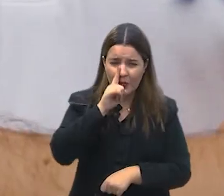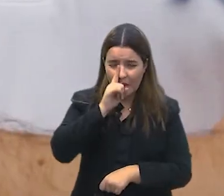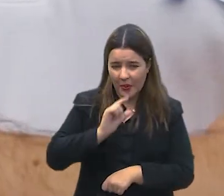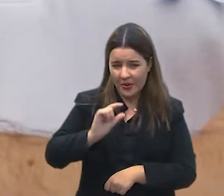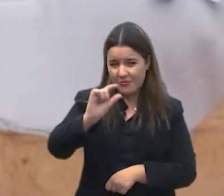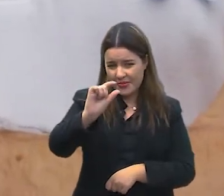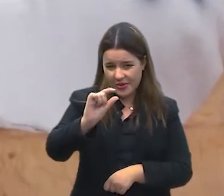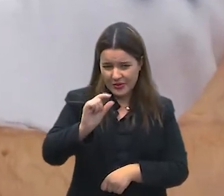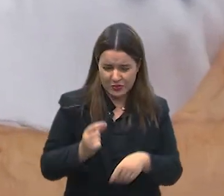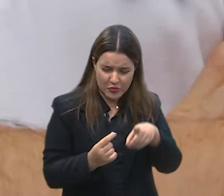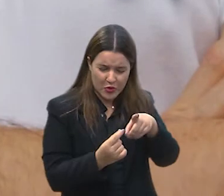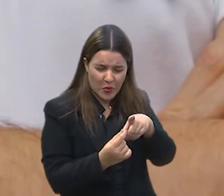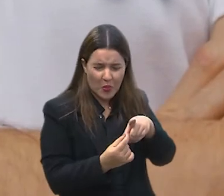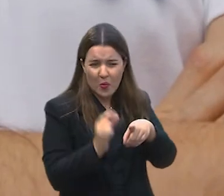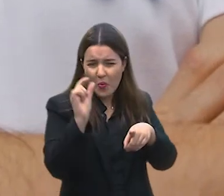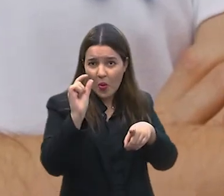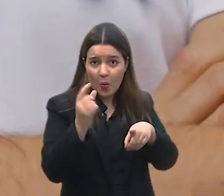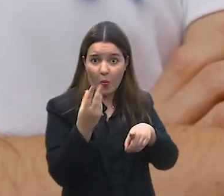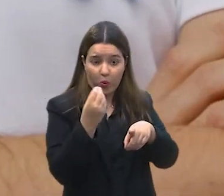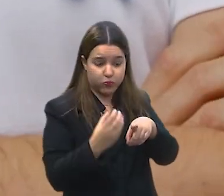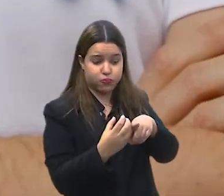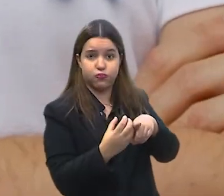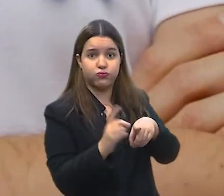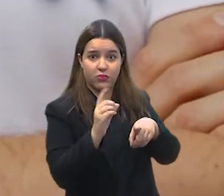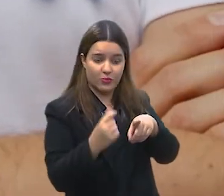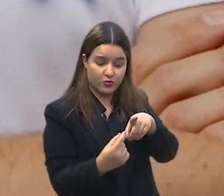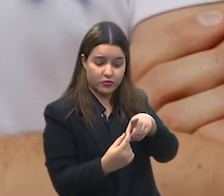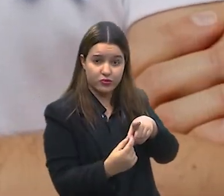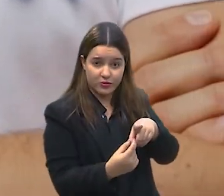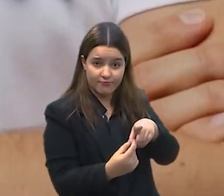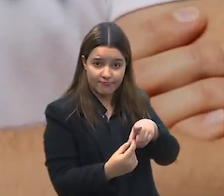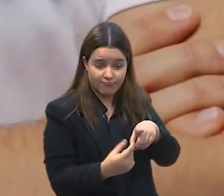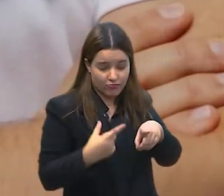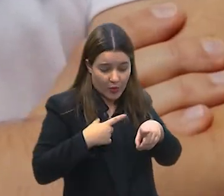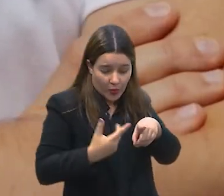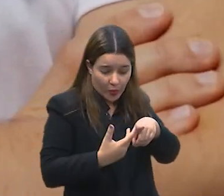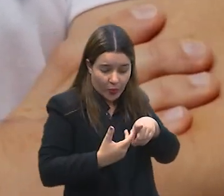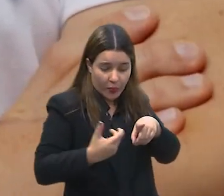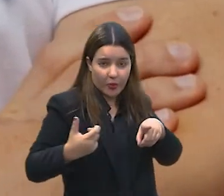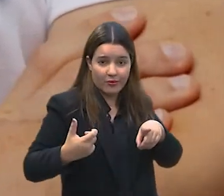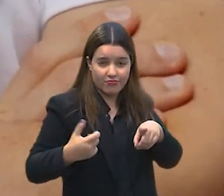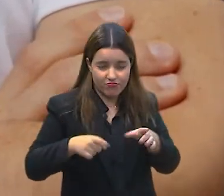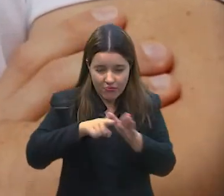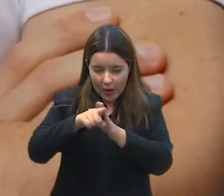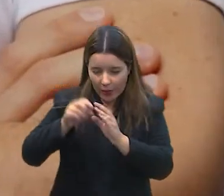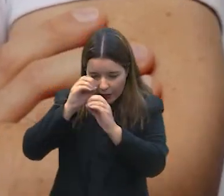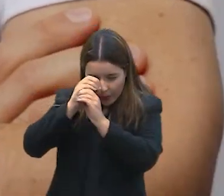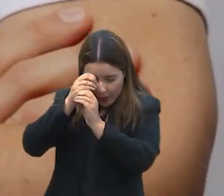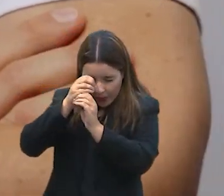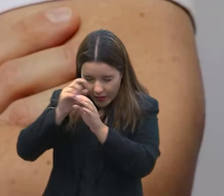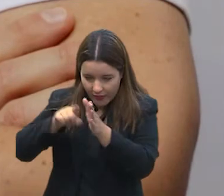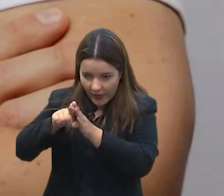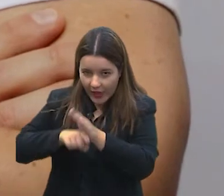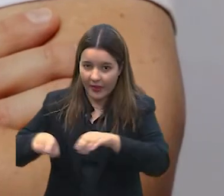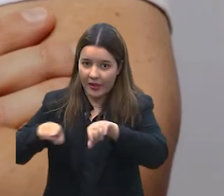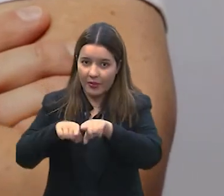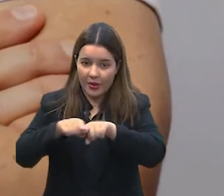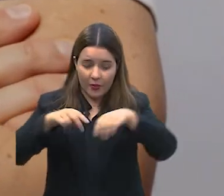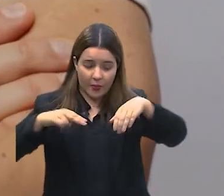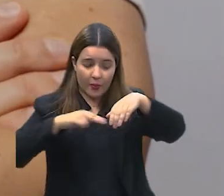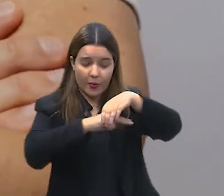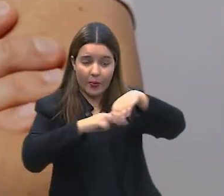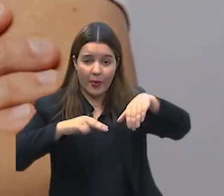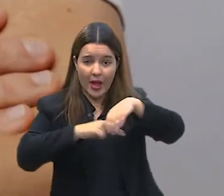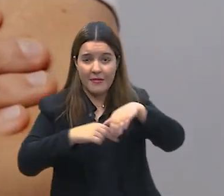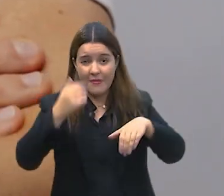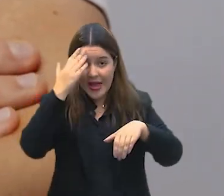pequeno volume na próstata, que você faz o diagnóstico com biópsia direitinho, e você usa uma ressonância magnética para